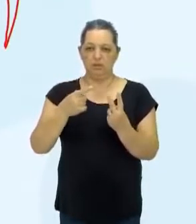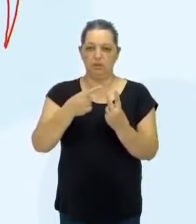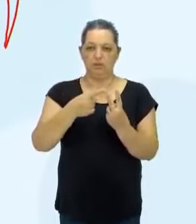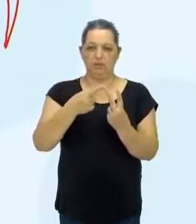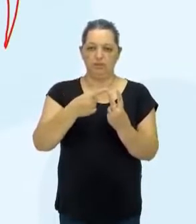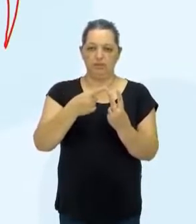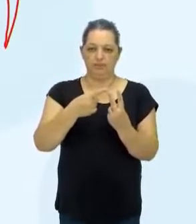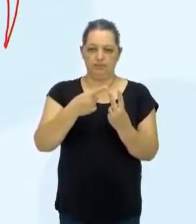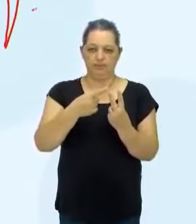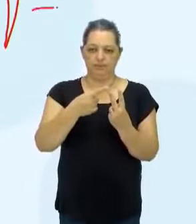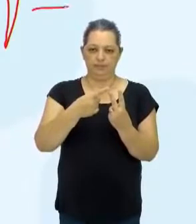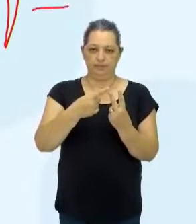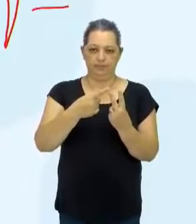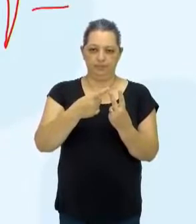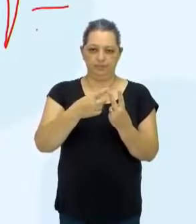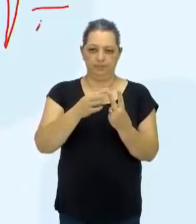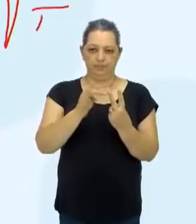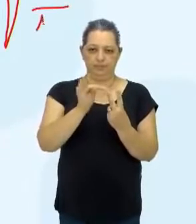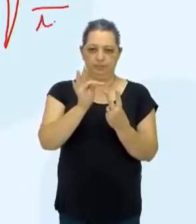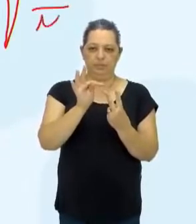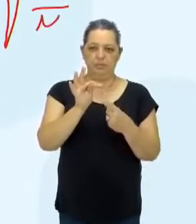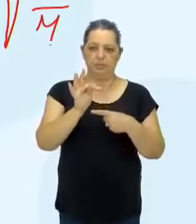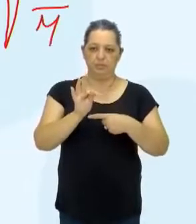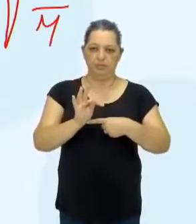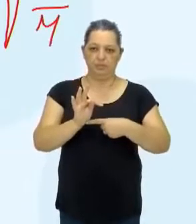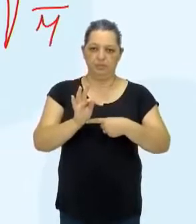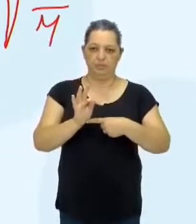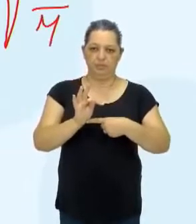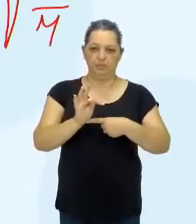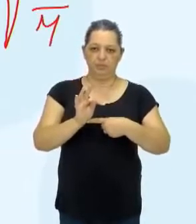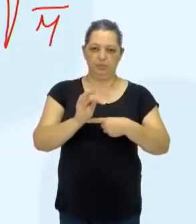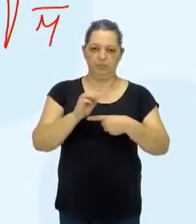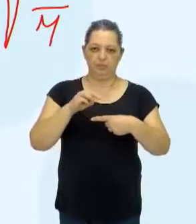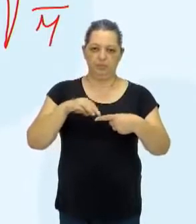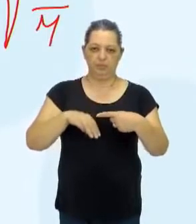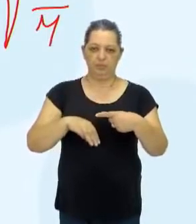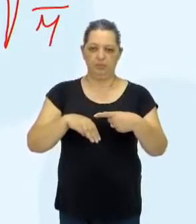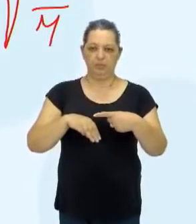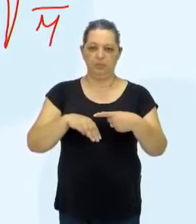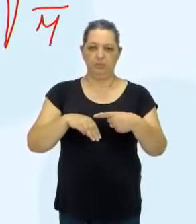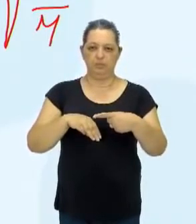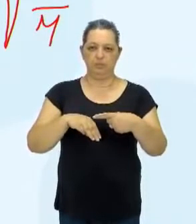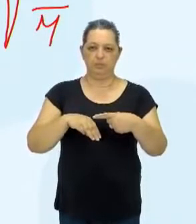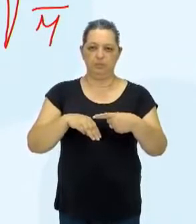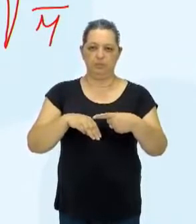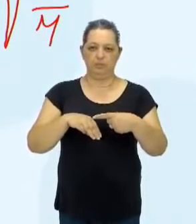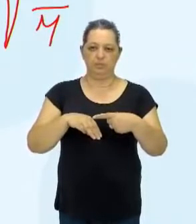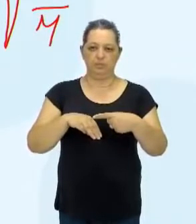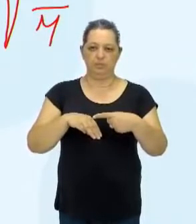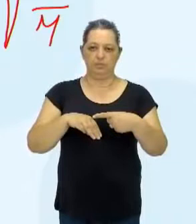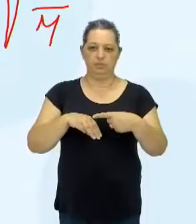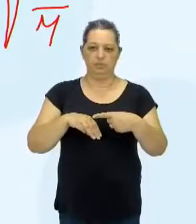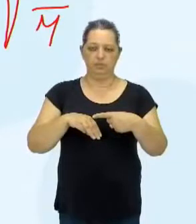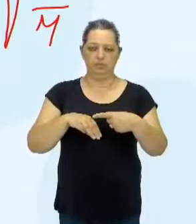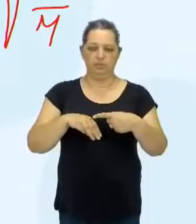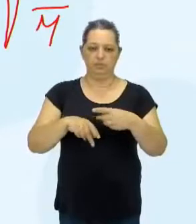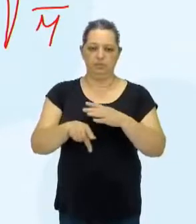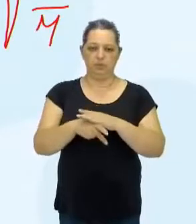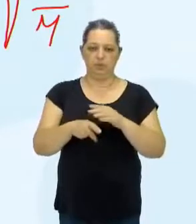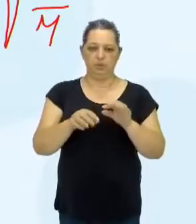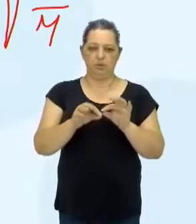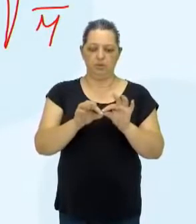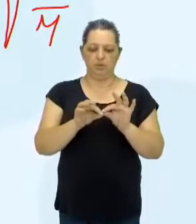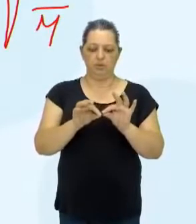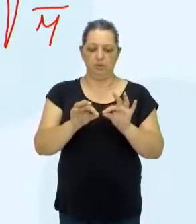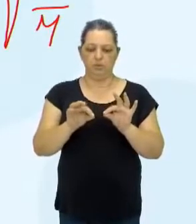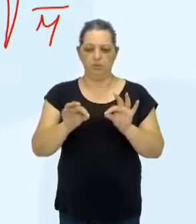da tensão na corda, dividido pela densidade aí, no caso, ele está falando aqui de densidade linear, né?